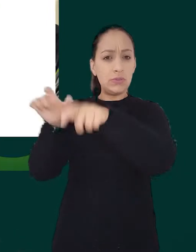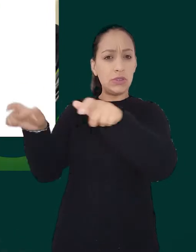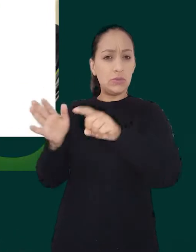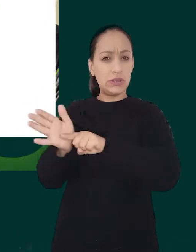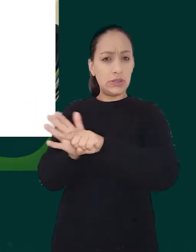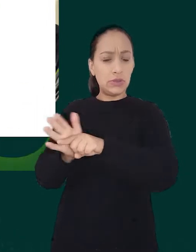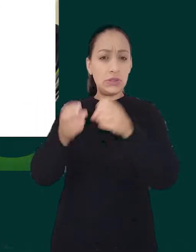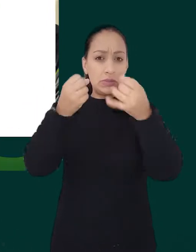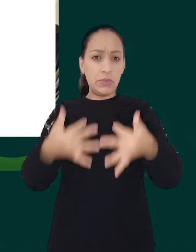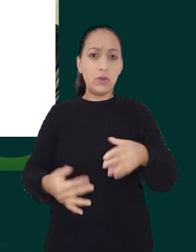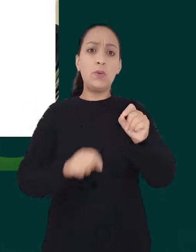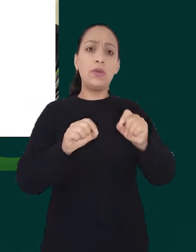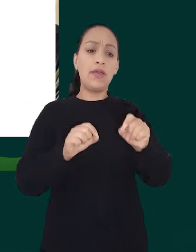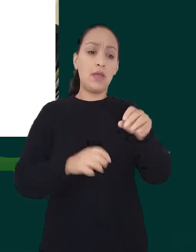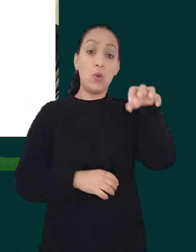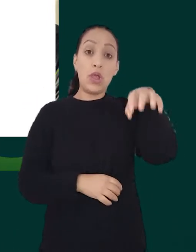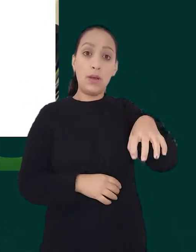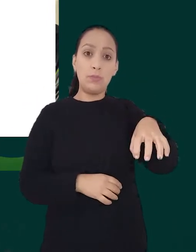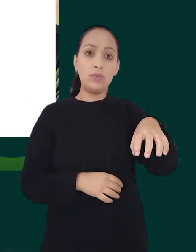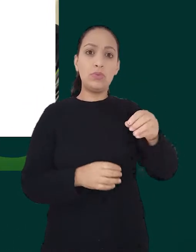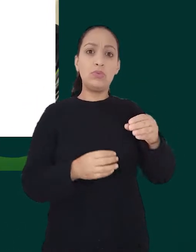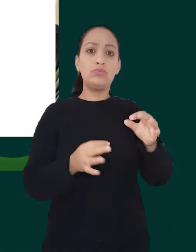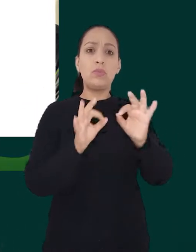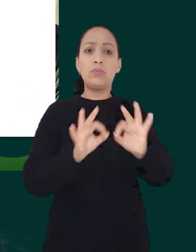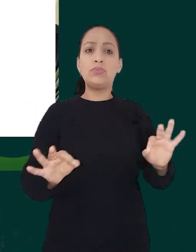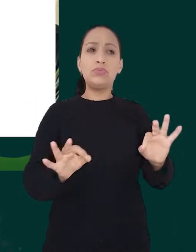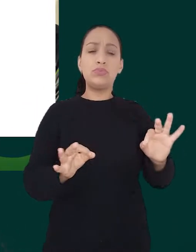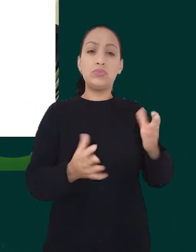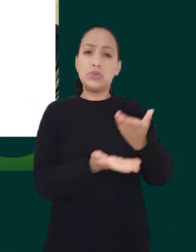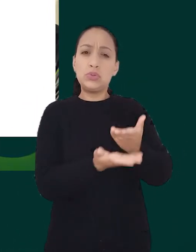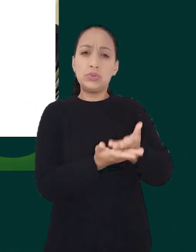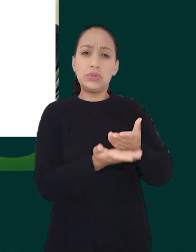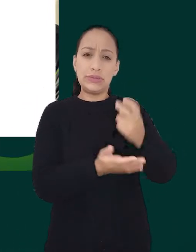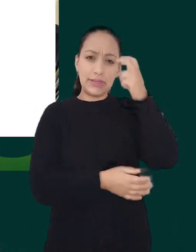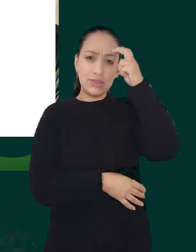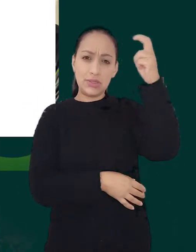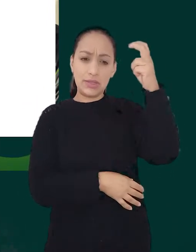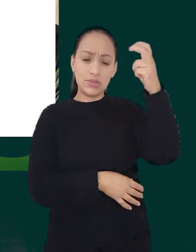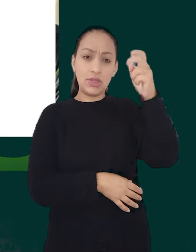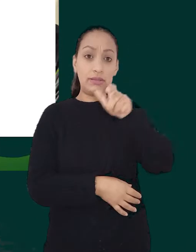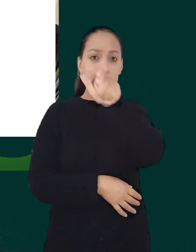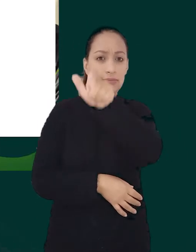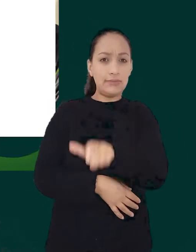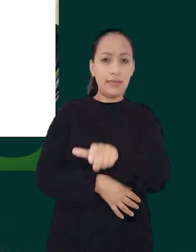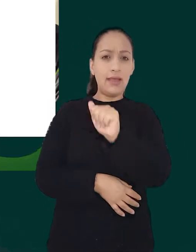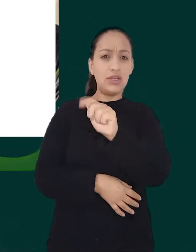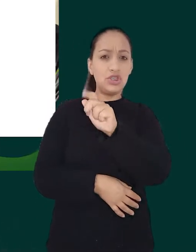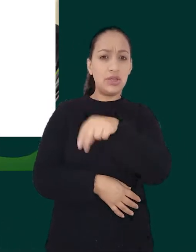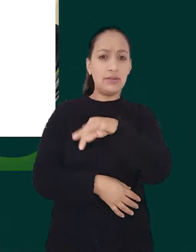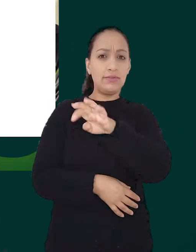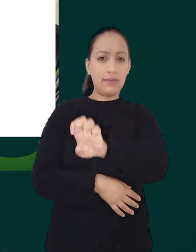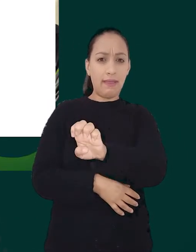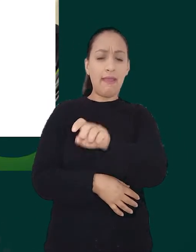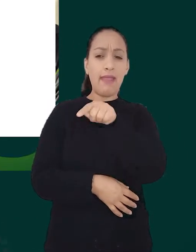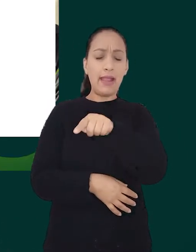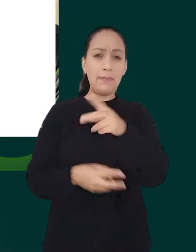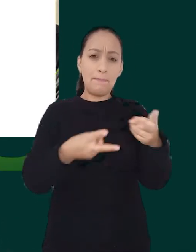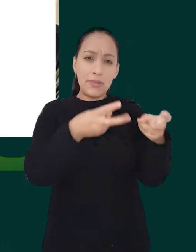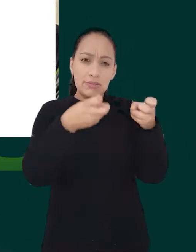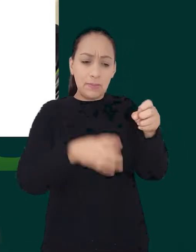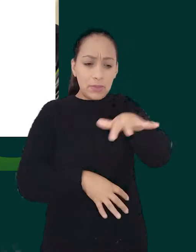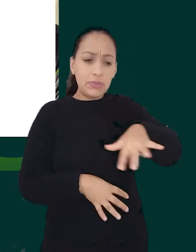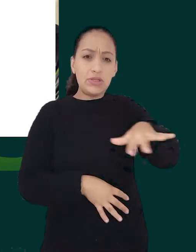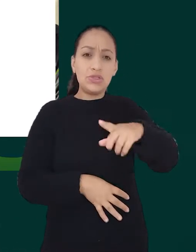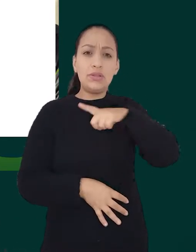como o estudo e projeto de agentes inteligentes, onde um agente inteligente é um sistema que percebe seu ambiente e toma atitudes